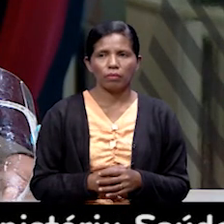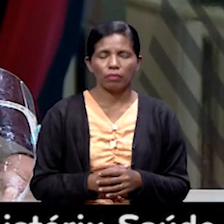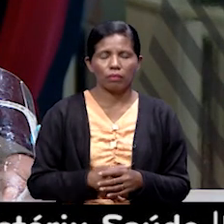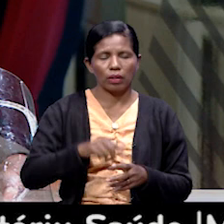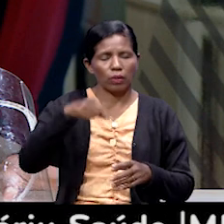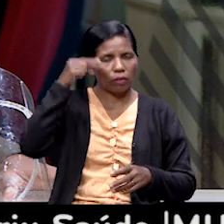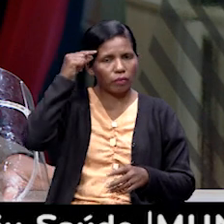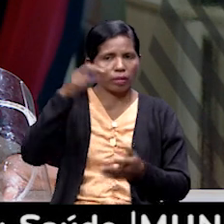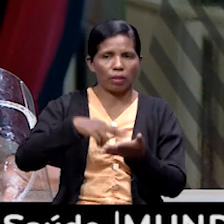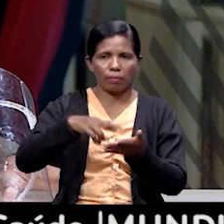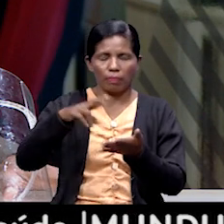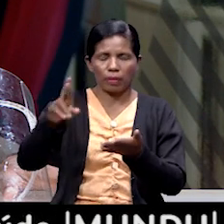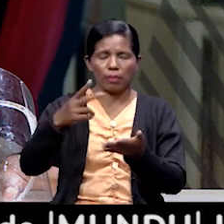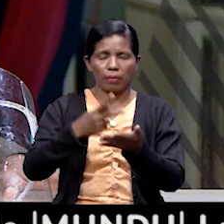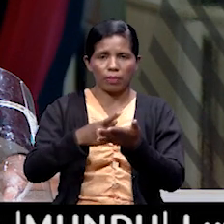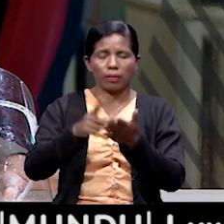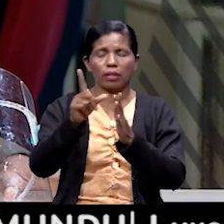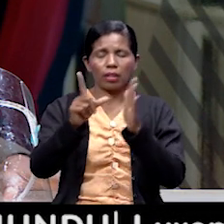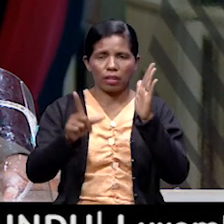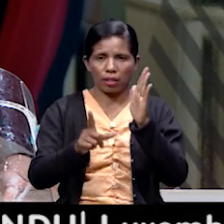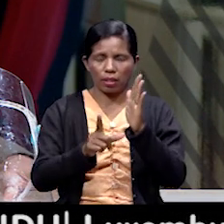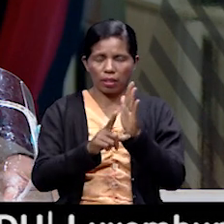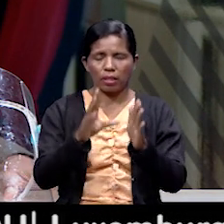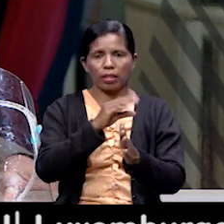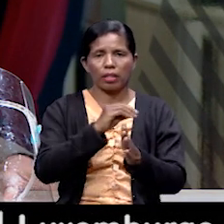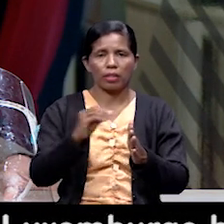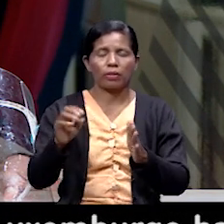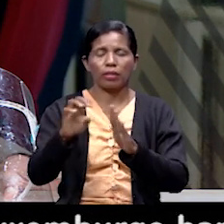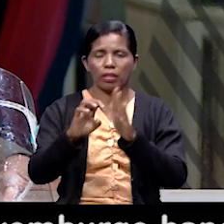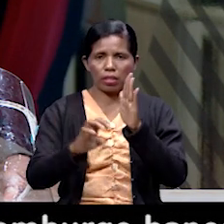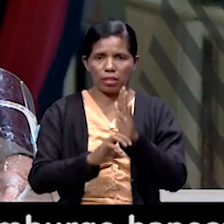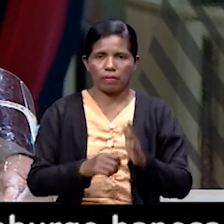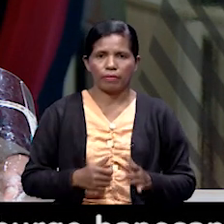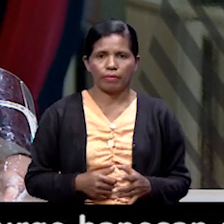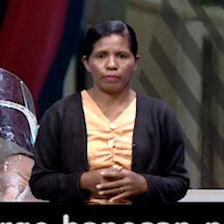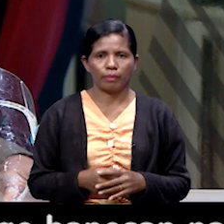Governo aprova a proposta de lei à presidência no protocolo Estado.